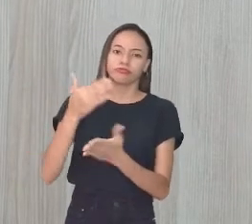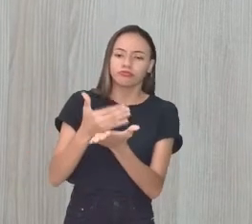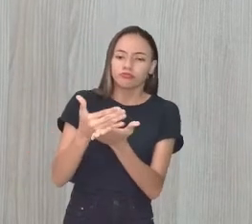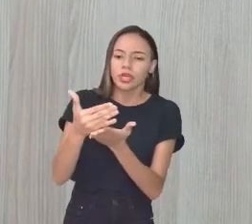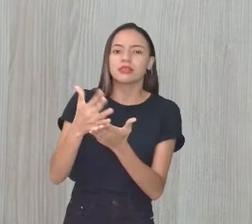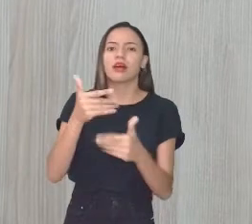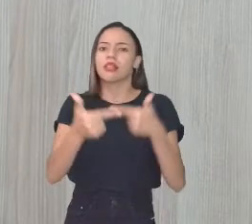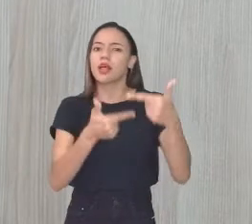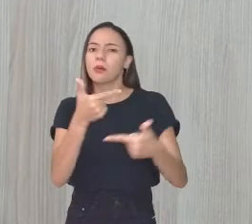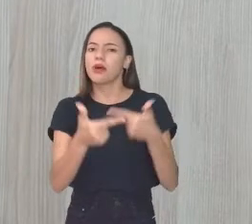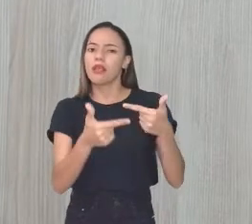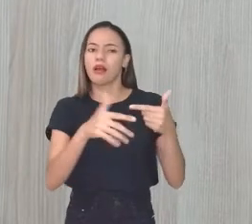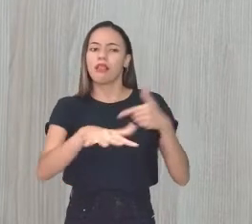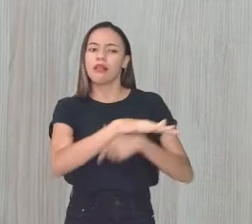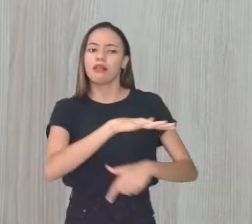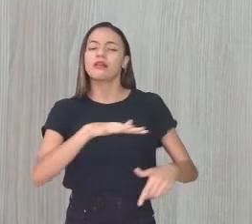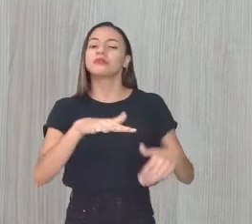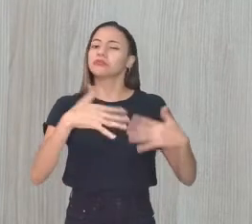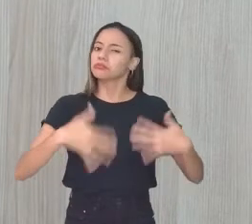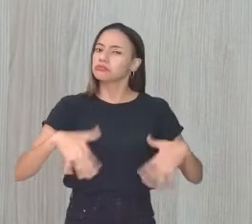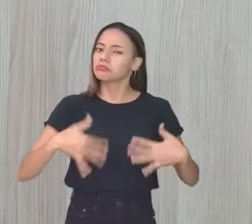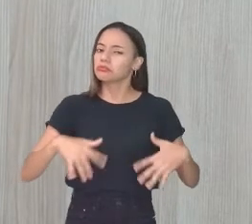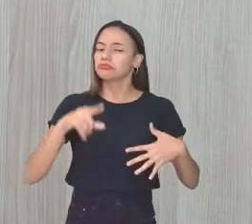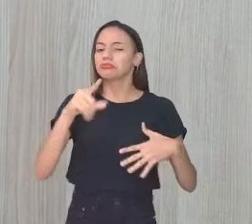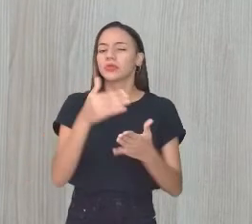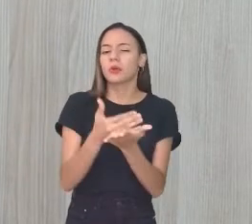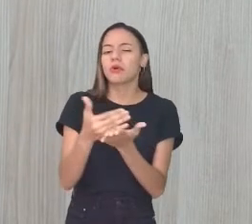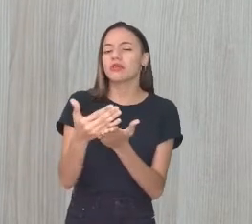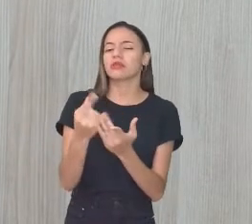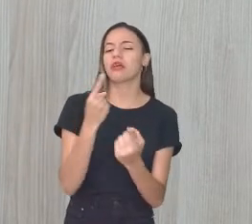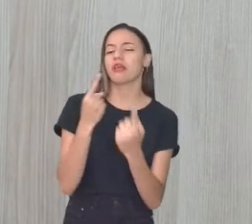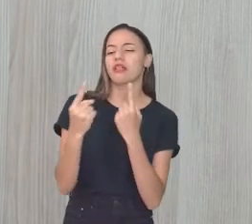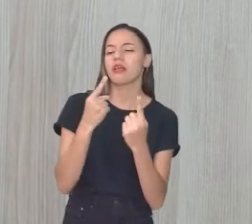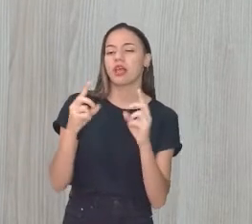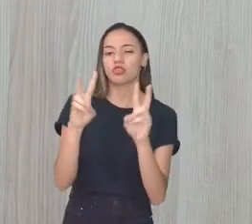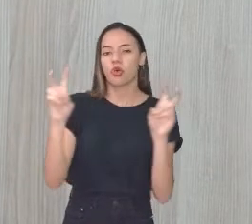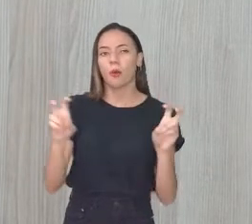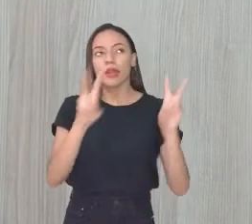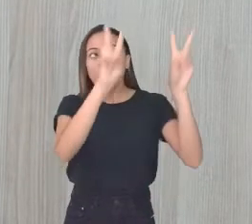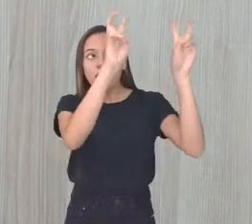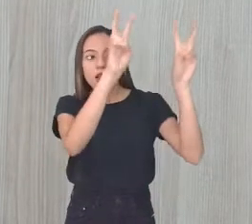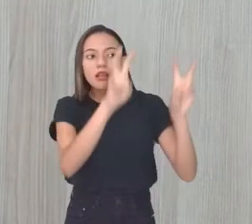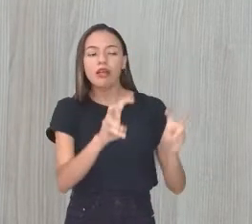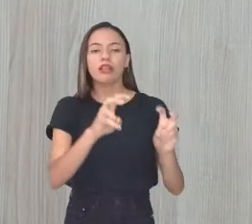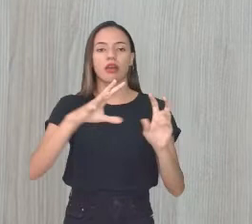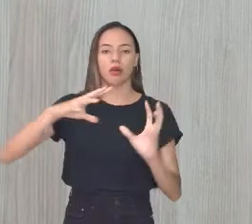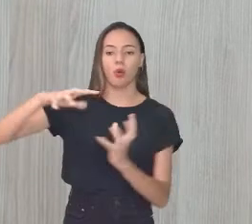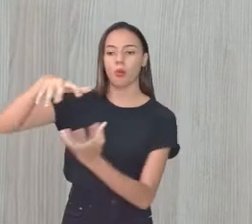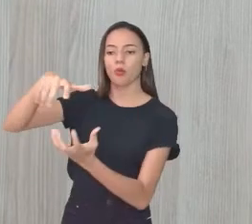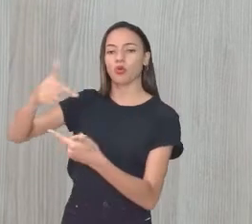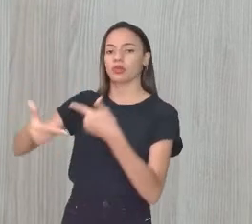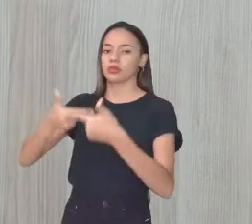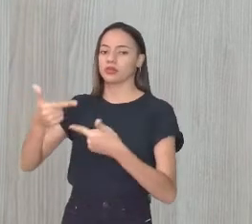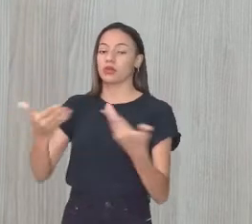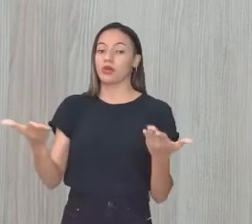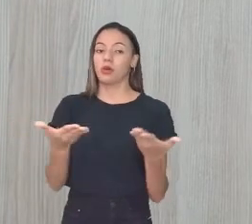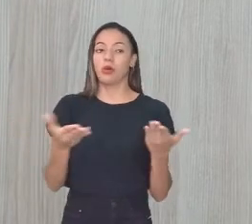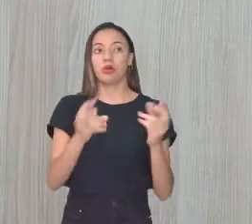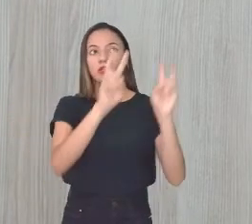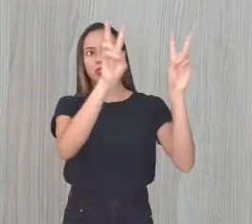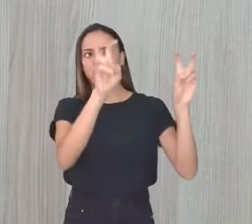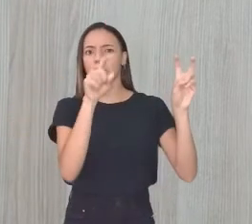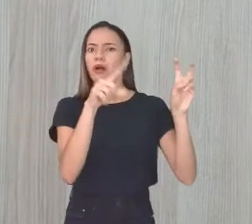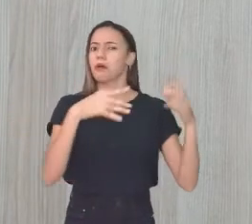e é bom a gente já começar, né, a dialogar sobre essas questões, né, sobre o mundo do trabalho. E hoje o tema é